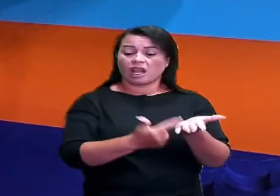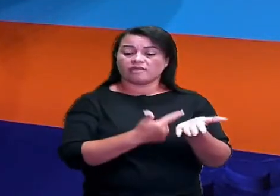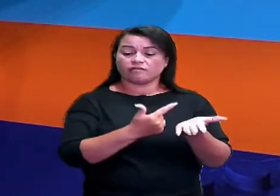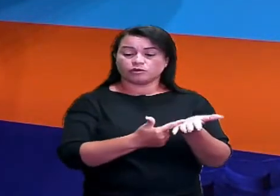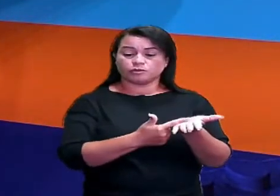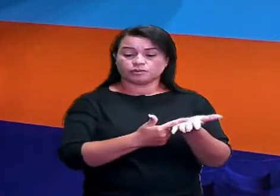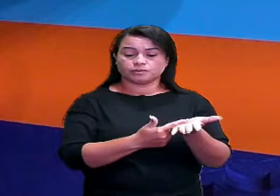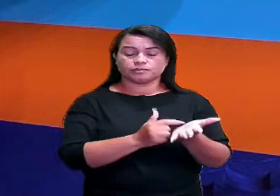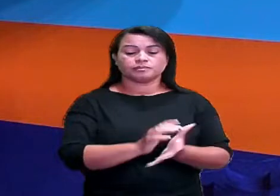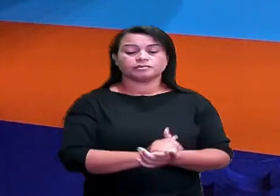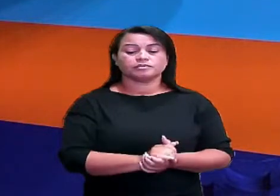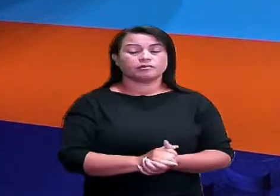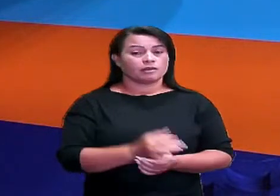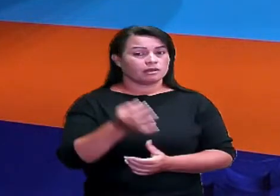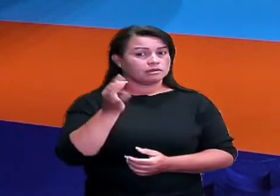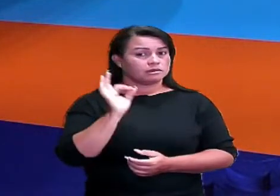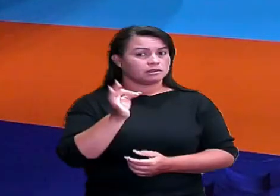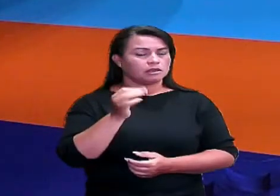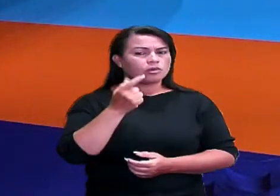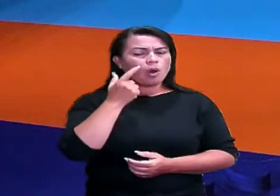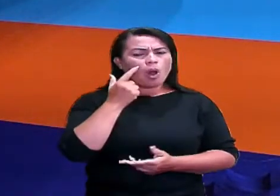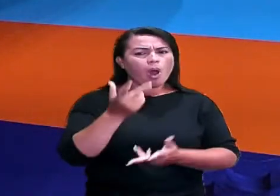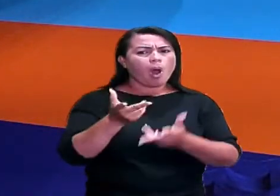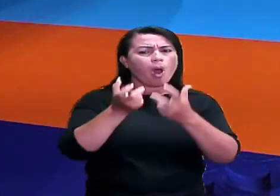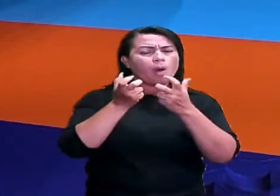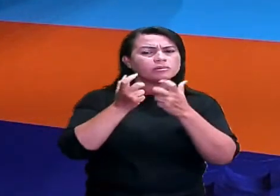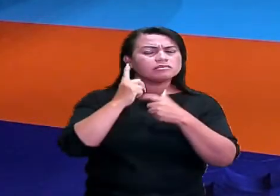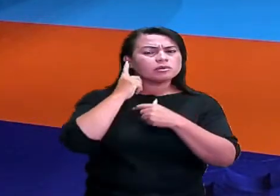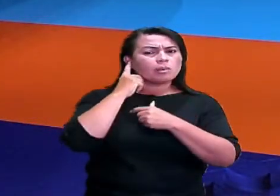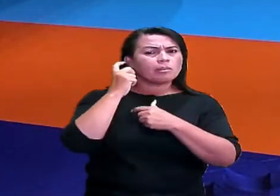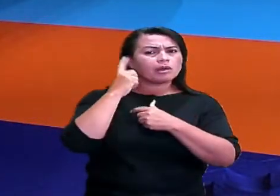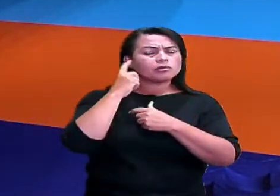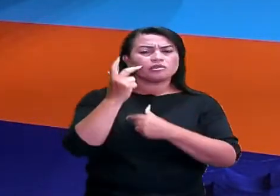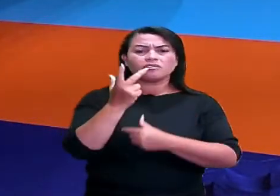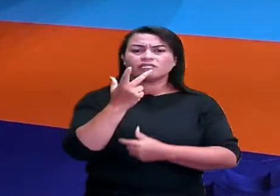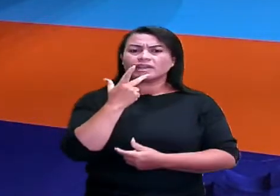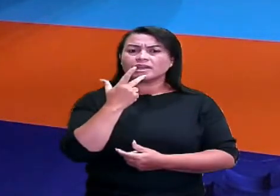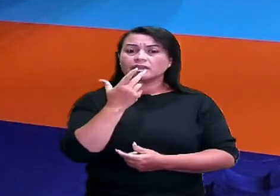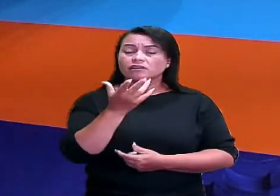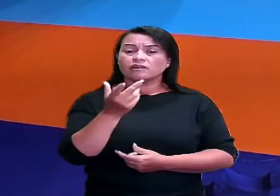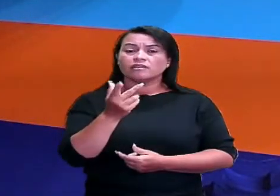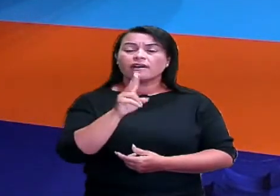livro, certo? Observa aqui o som que eu estou falando aqui, ó.